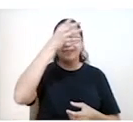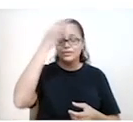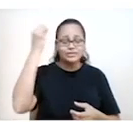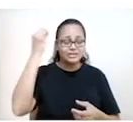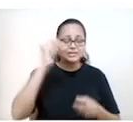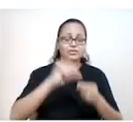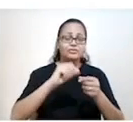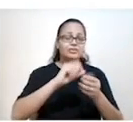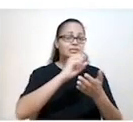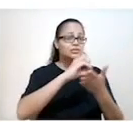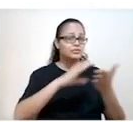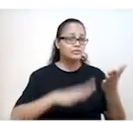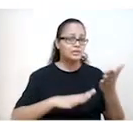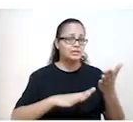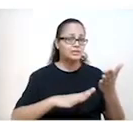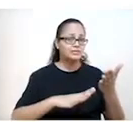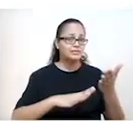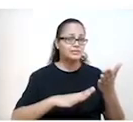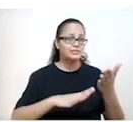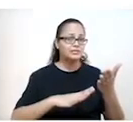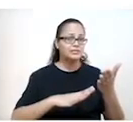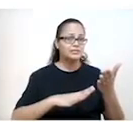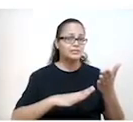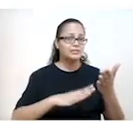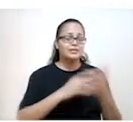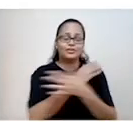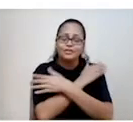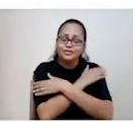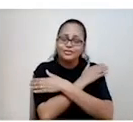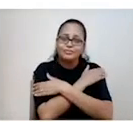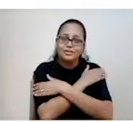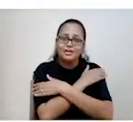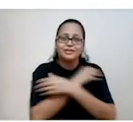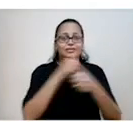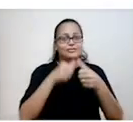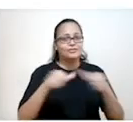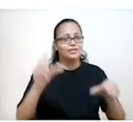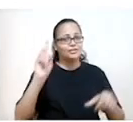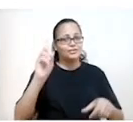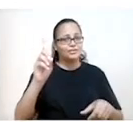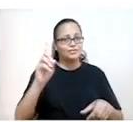fazer as atividades. Um grande abraço e fiquem com Deus.